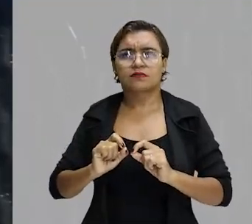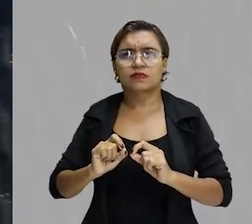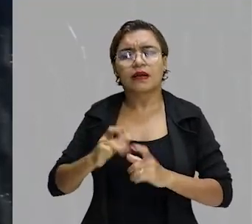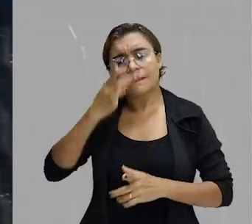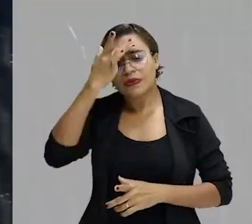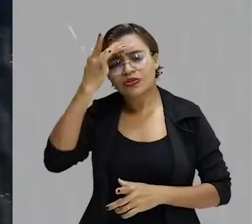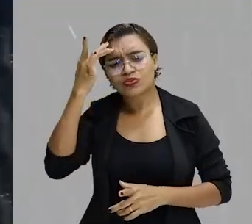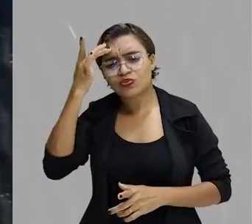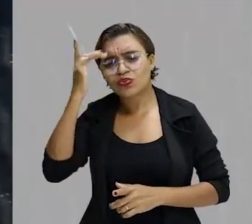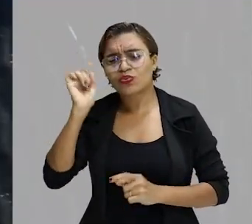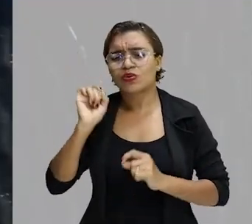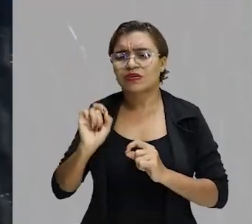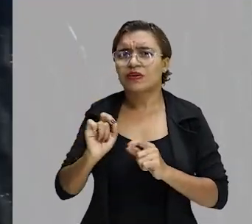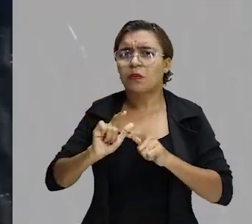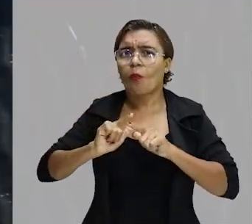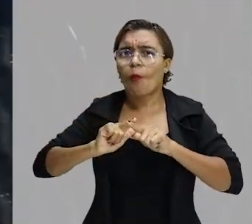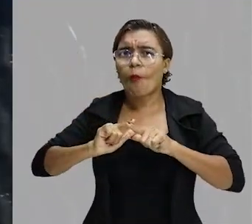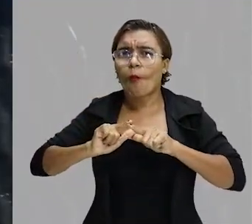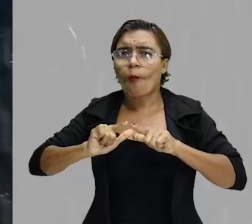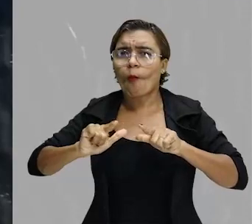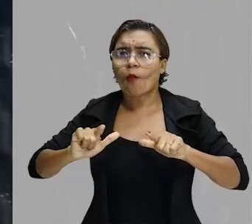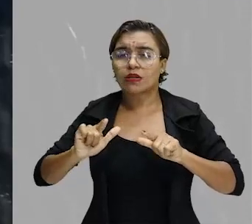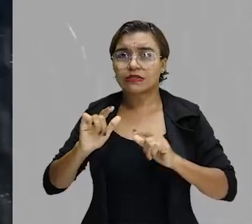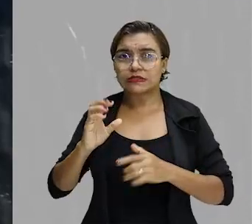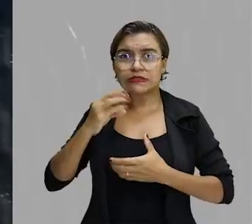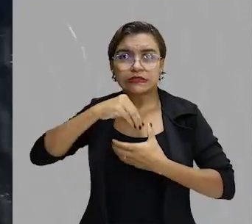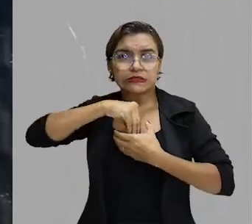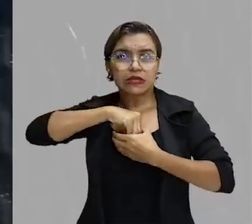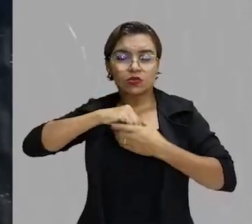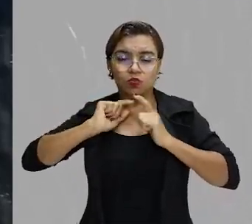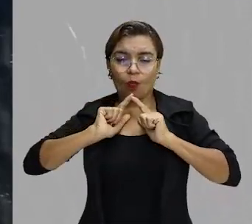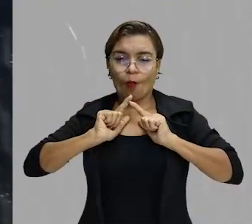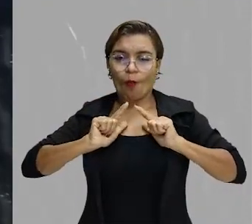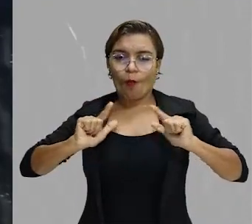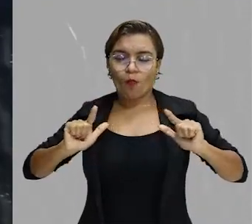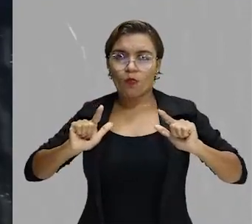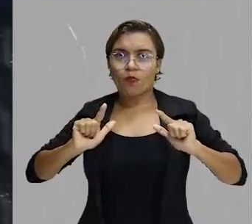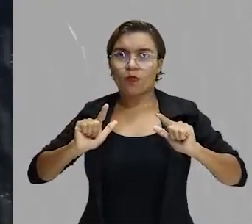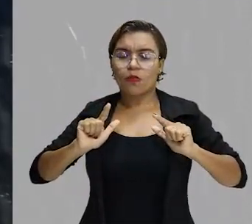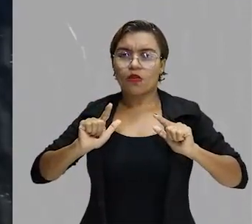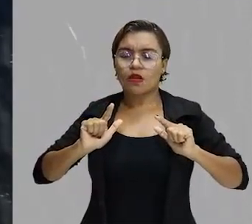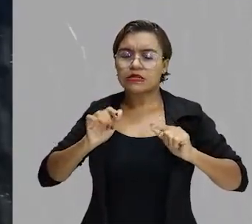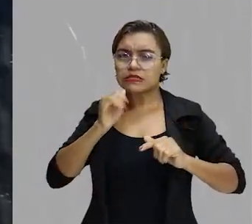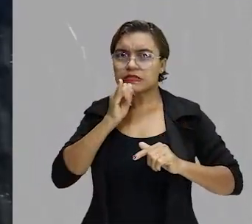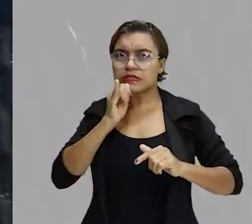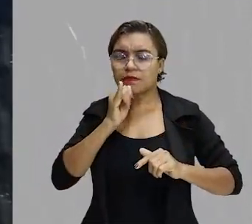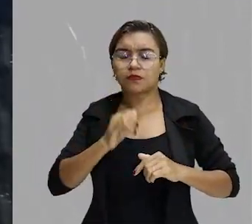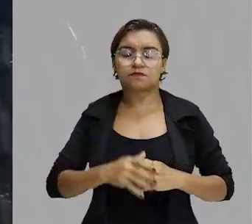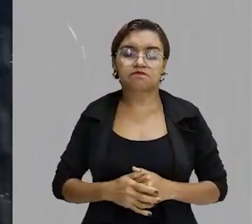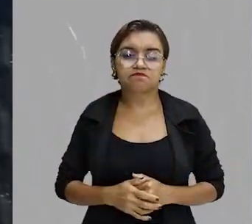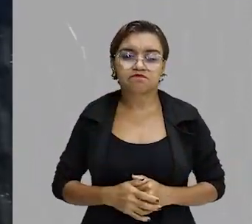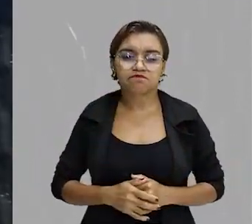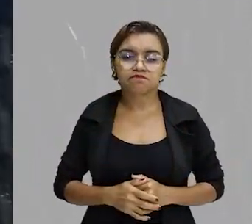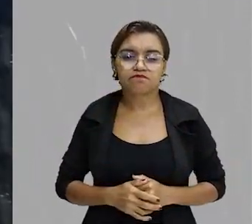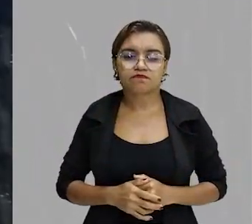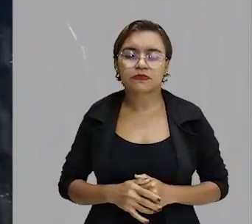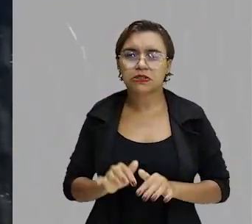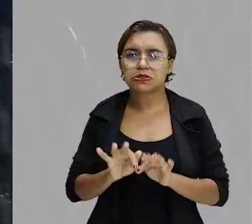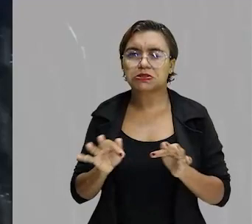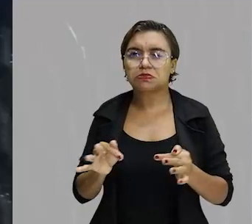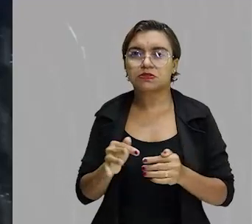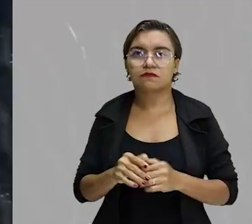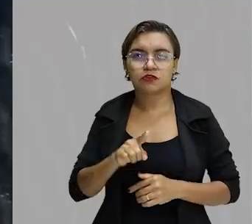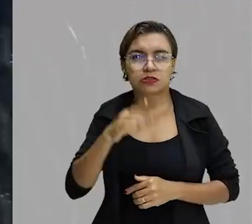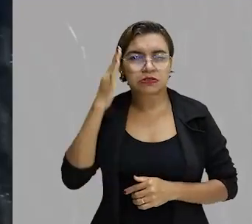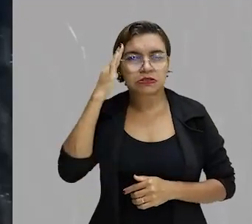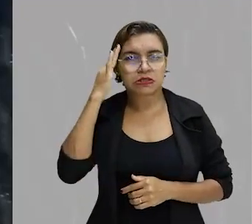sujeito, um esvaziamento do indivíduo em prol daquela coletividade. Eu vou te dar um exemplo mais simples, para